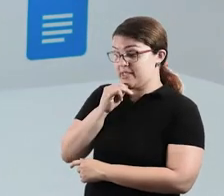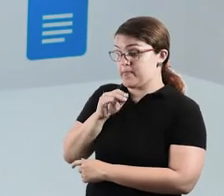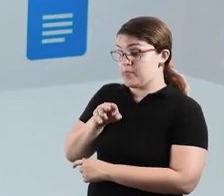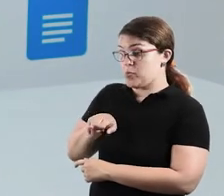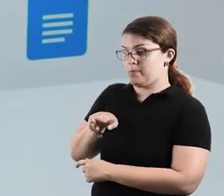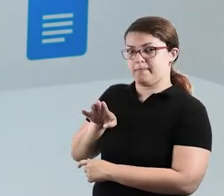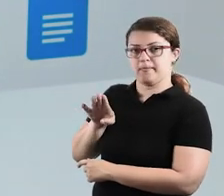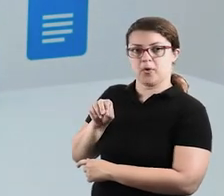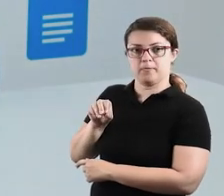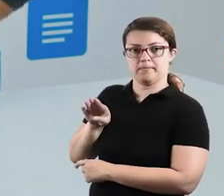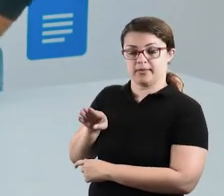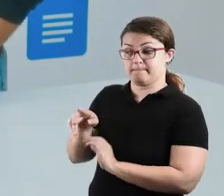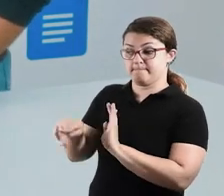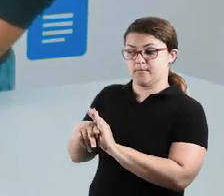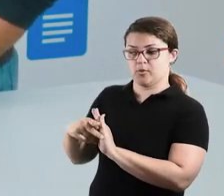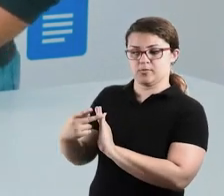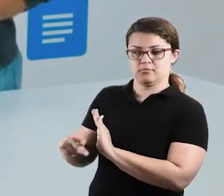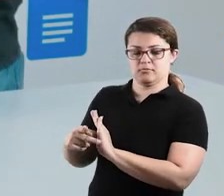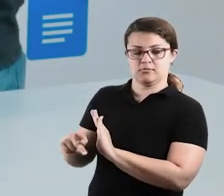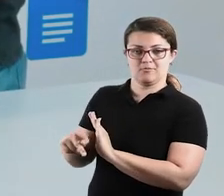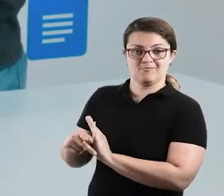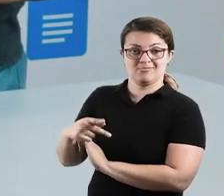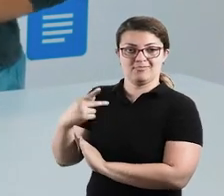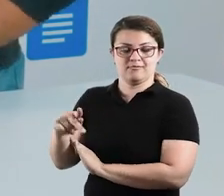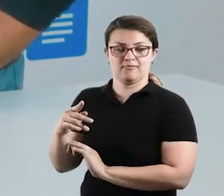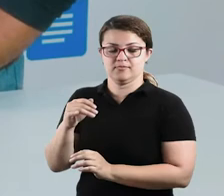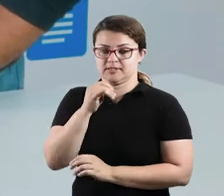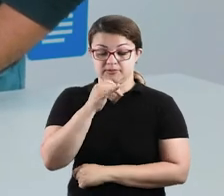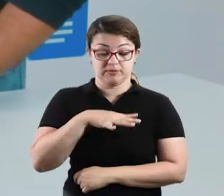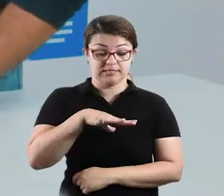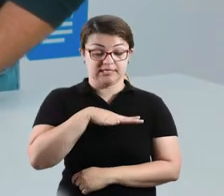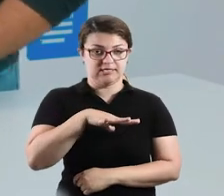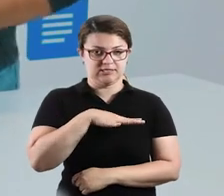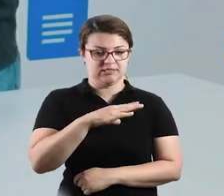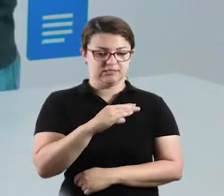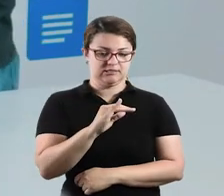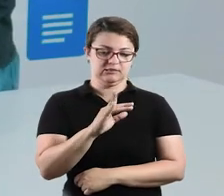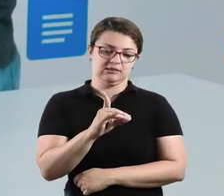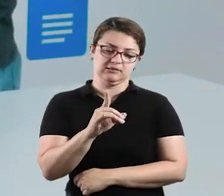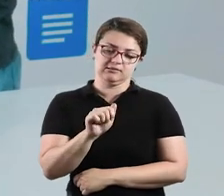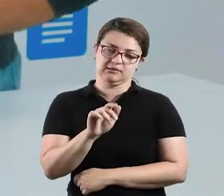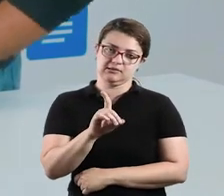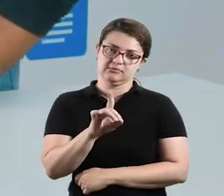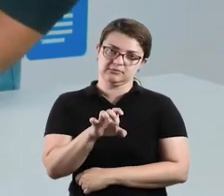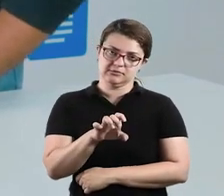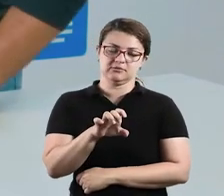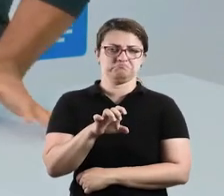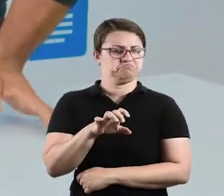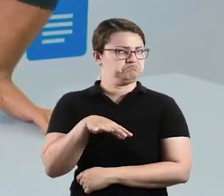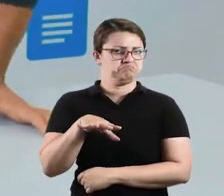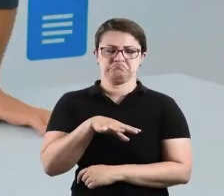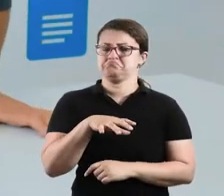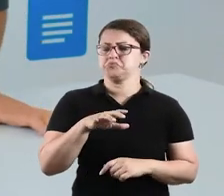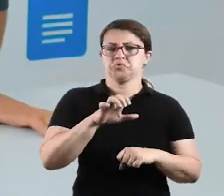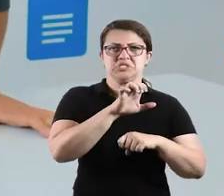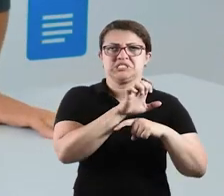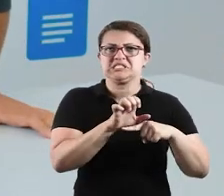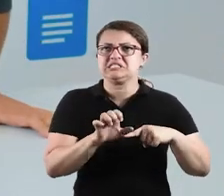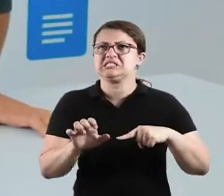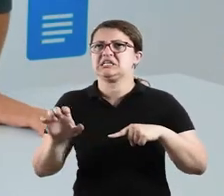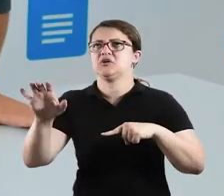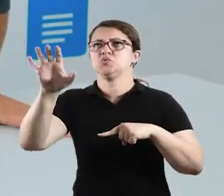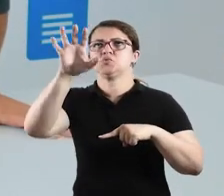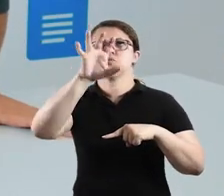próprio, porque é só do seu animal. Cidade. Em todos os estados existem cidades. Mas, por exemplo, a cidade